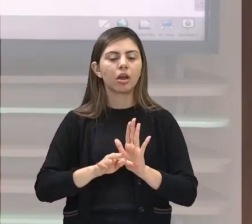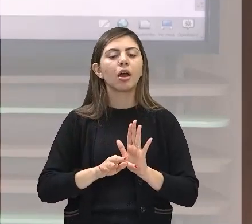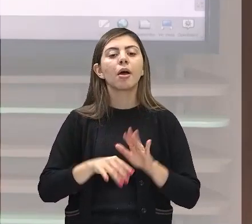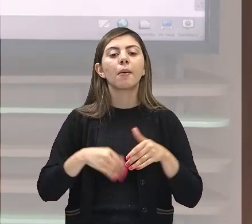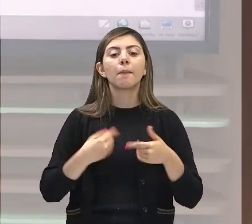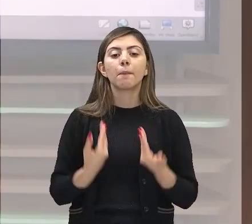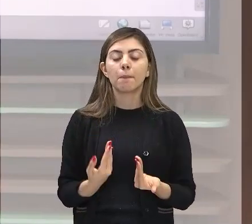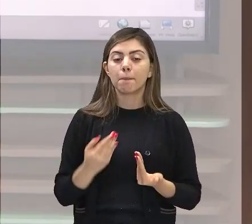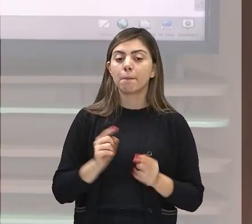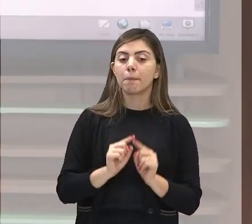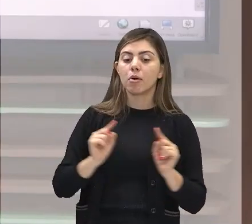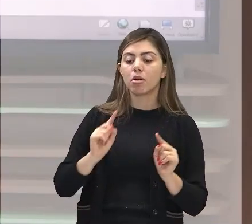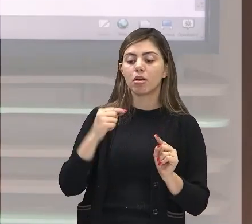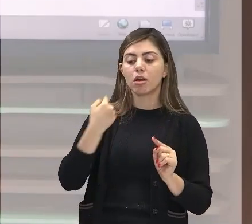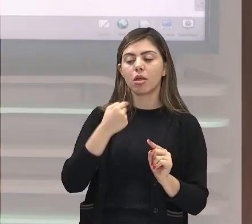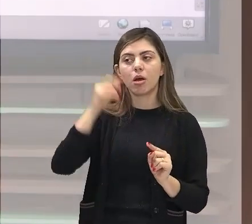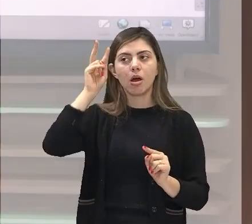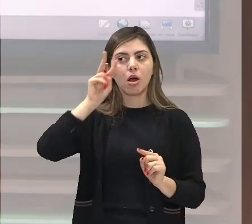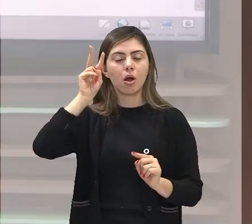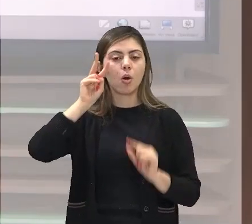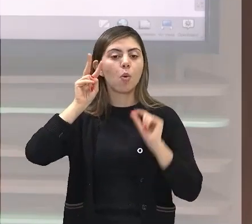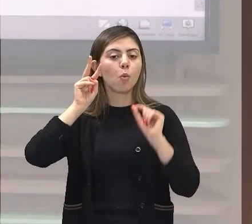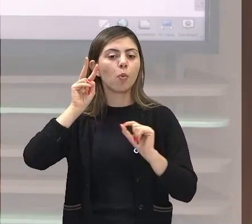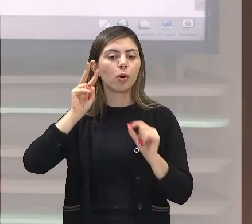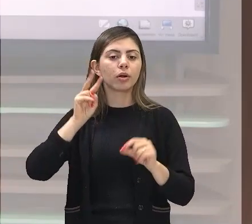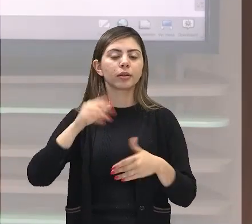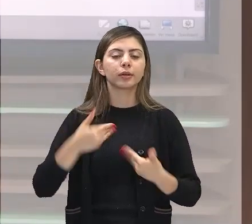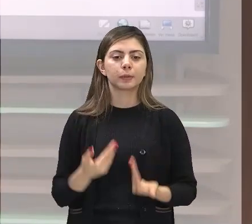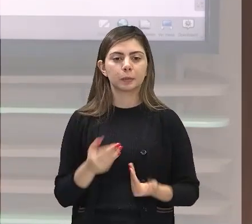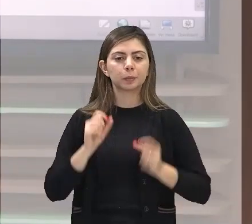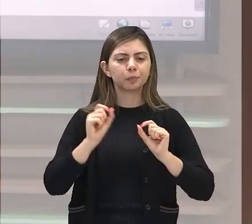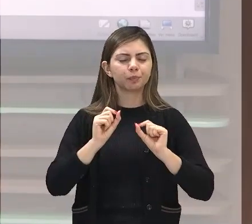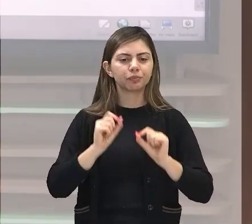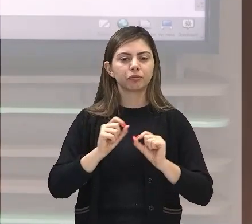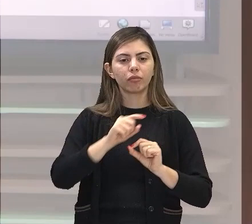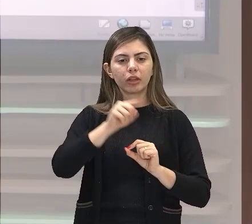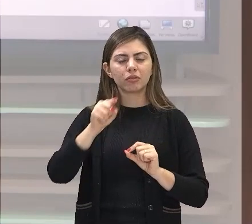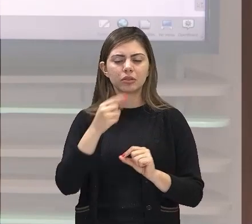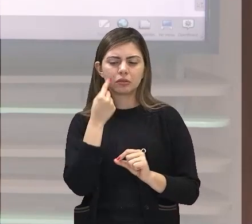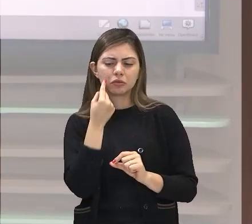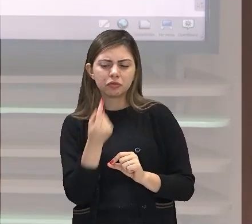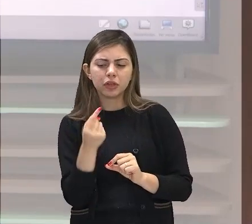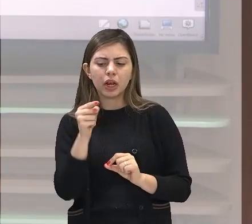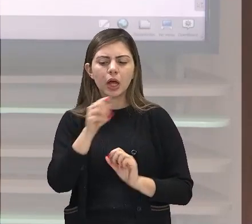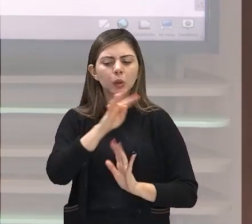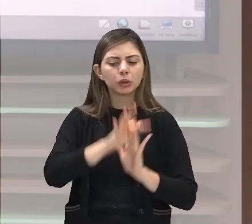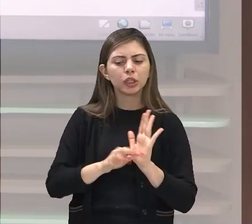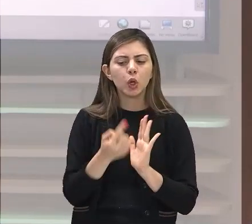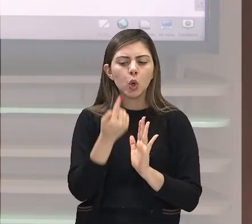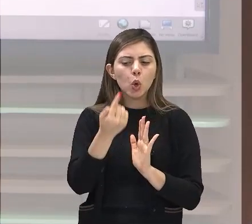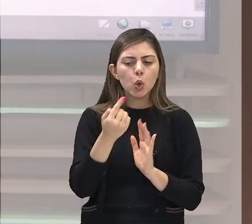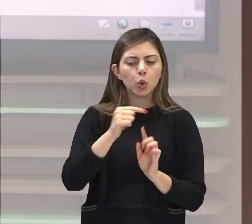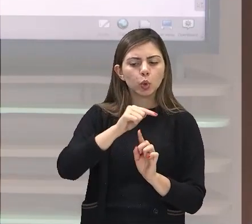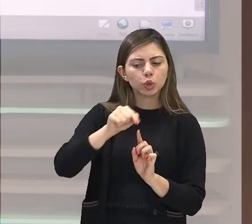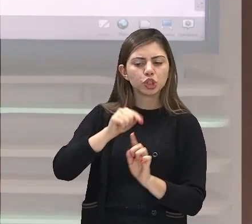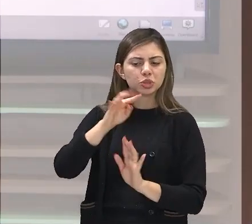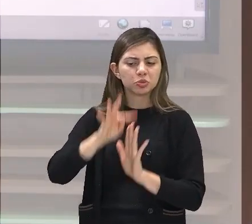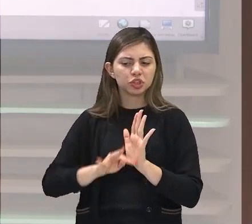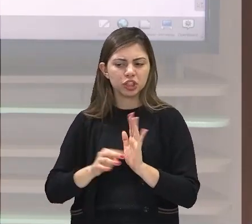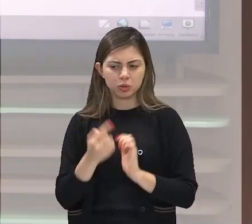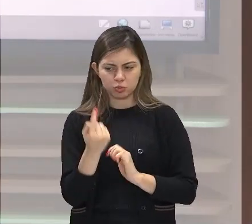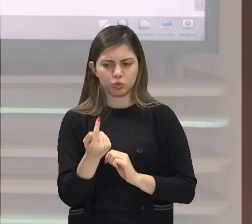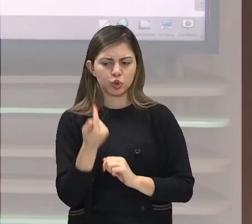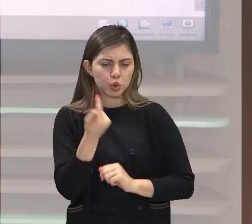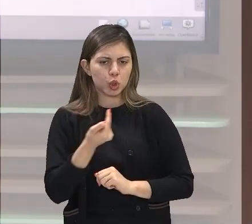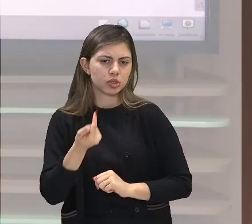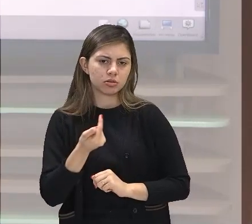nós precisamos lembrar que dificilmente você vai encontrar uma tipologia textual pura, né?